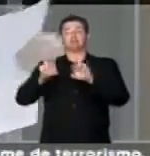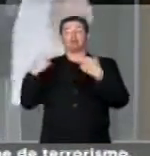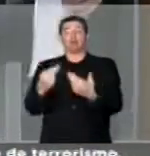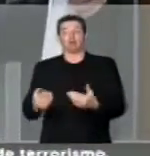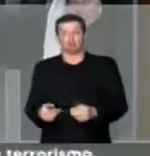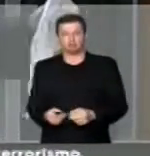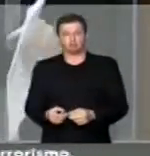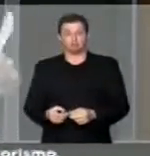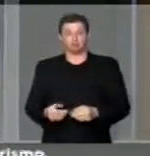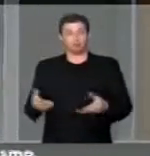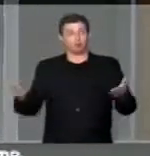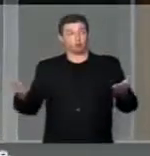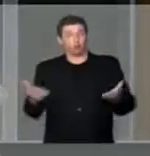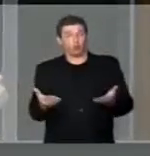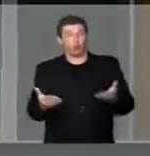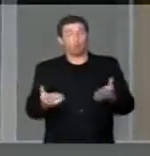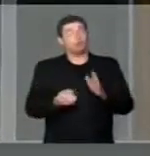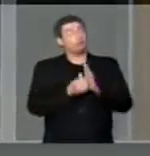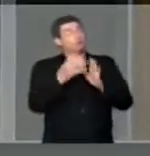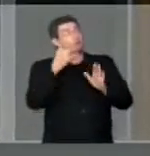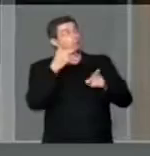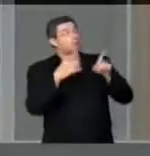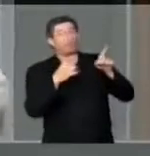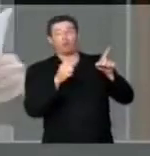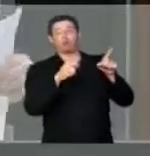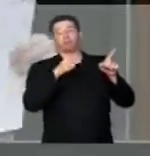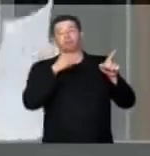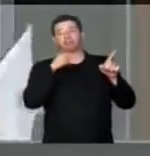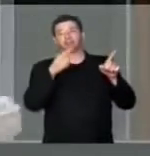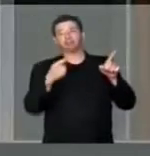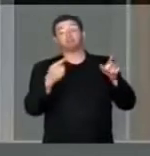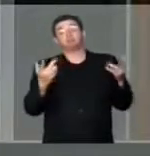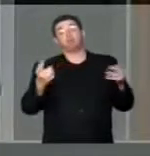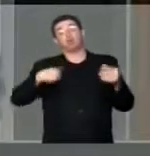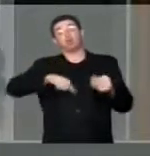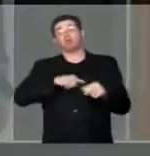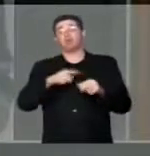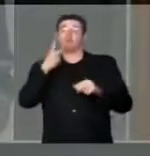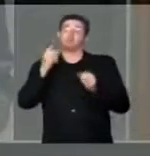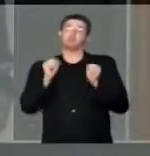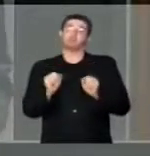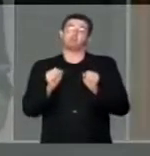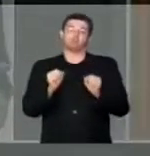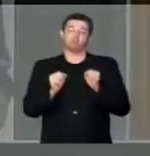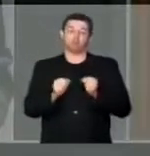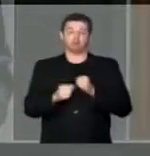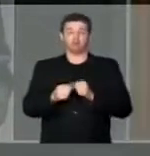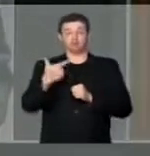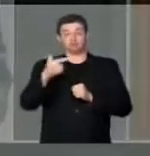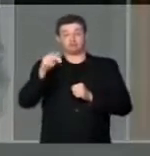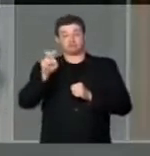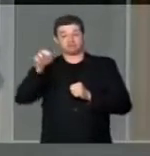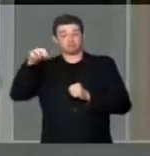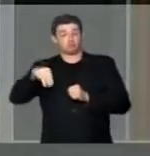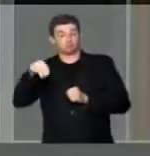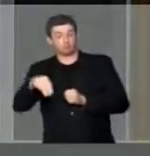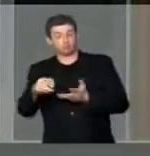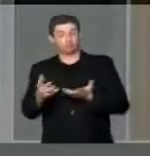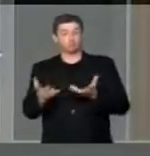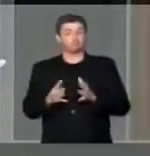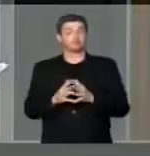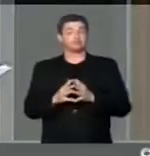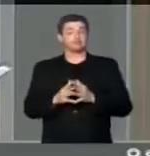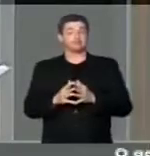Hoje não tem ainda quórum para isso, então nós vamos poder falar uns 25 minutos,